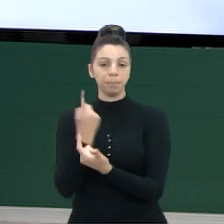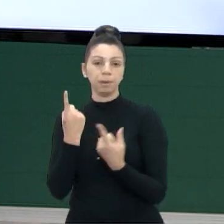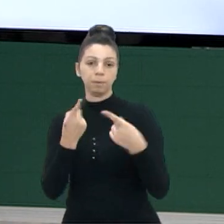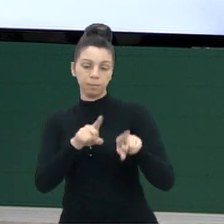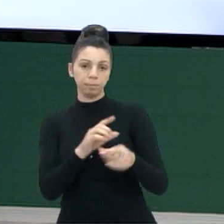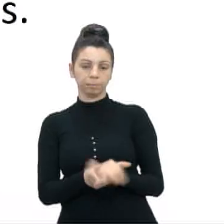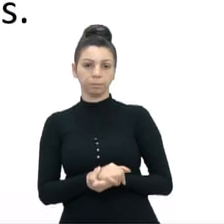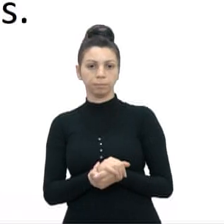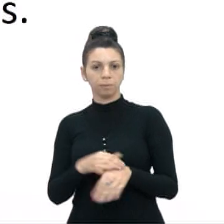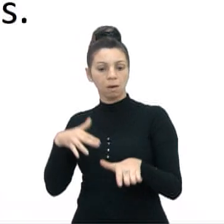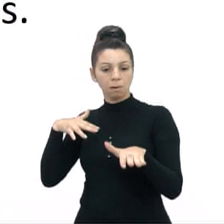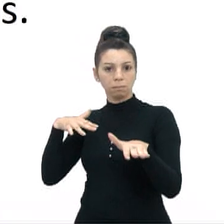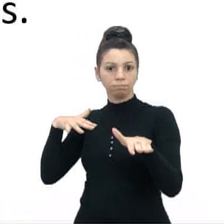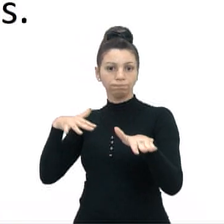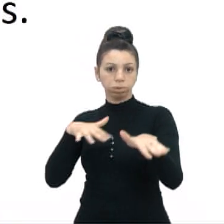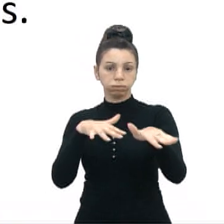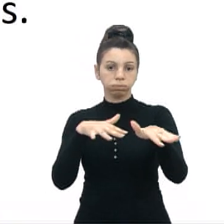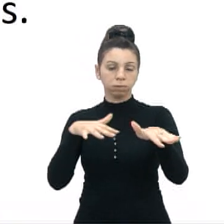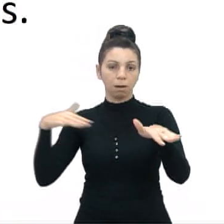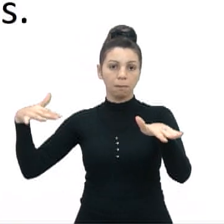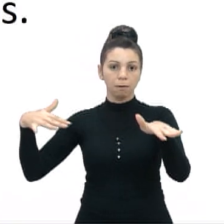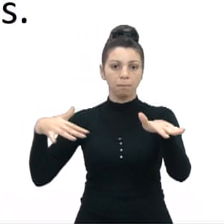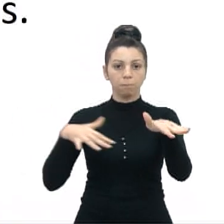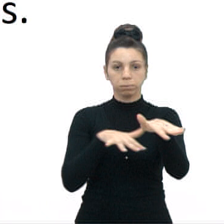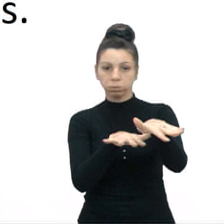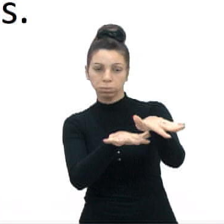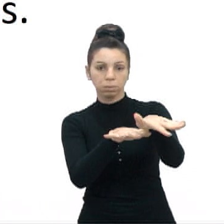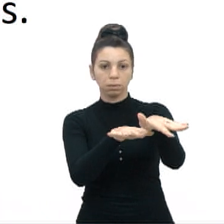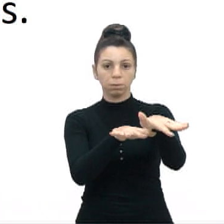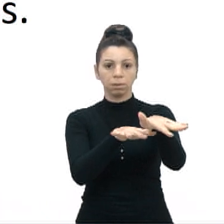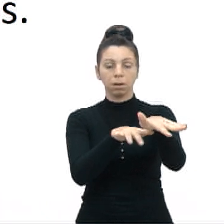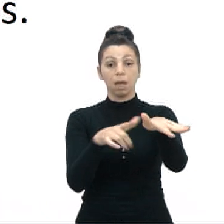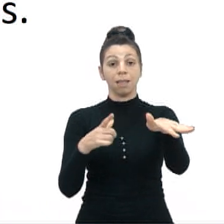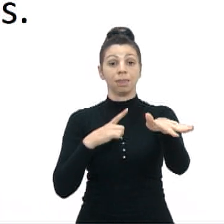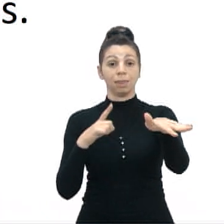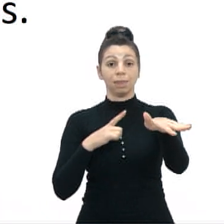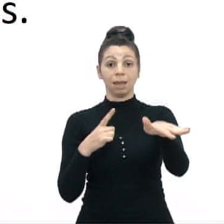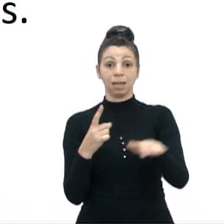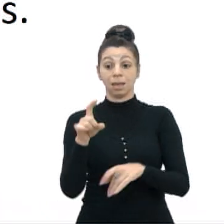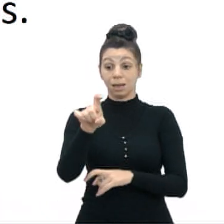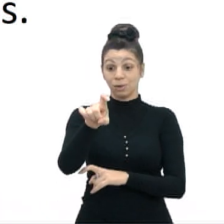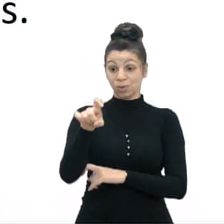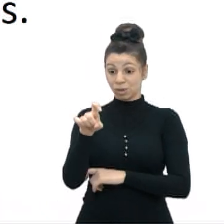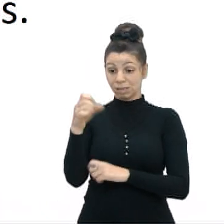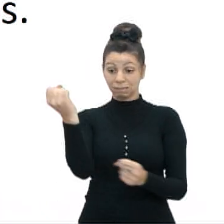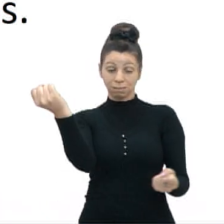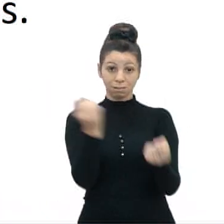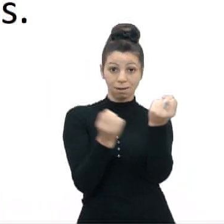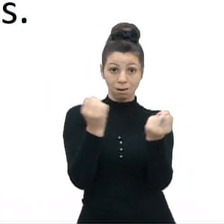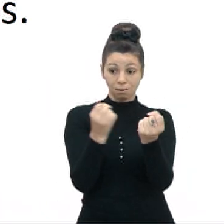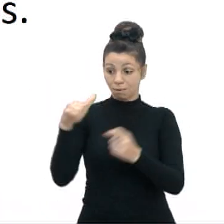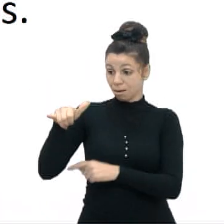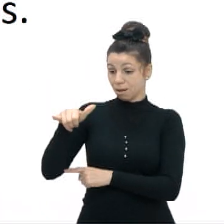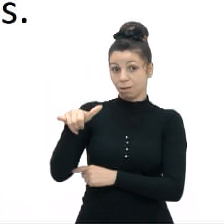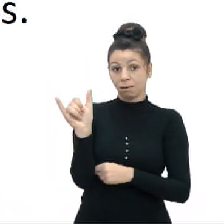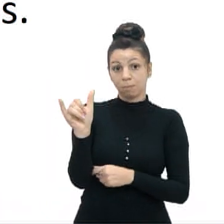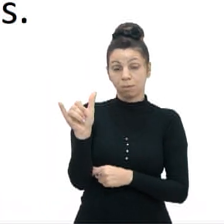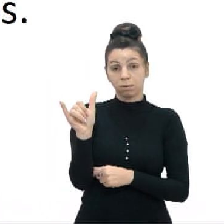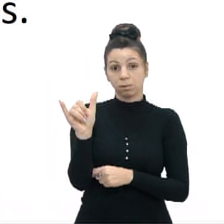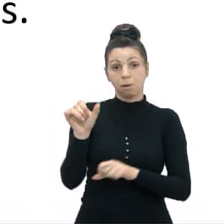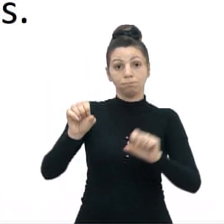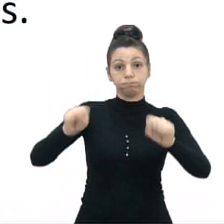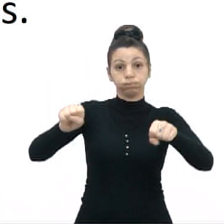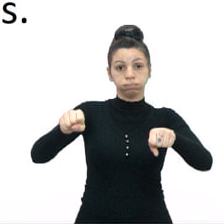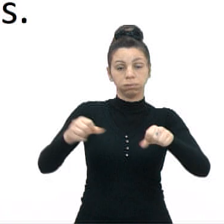um estacionamento, há x carros e y motos. Não sei quantos carros e também não sei